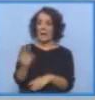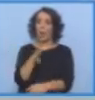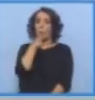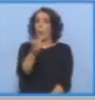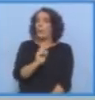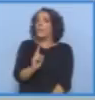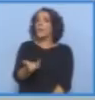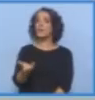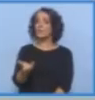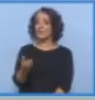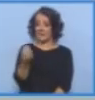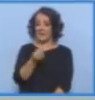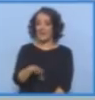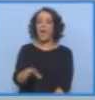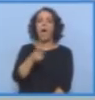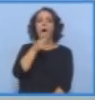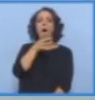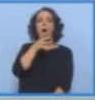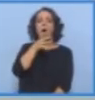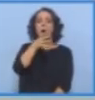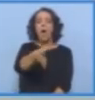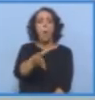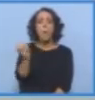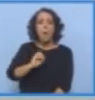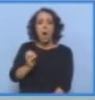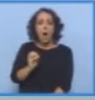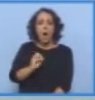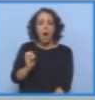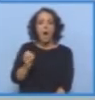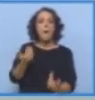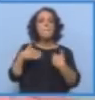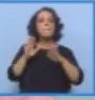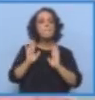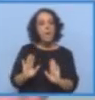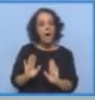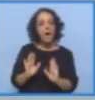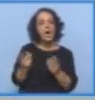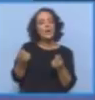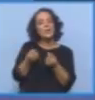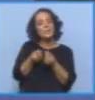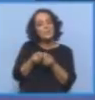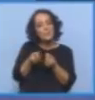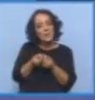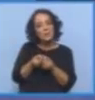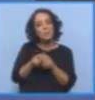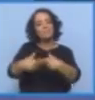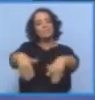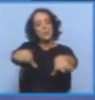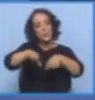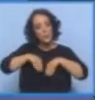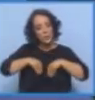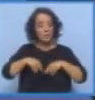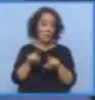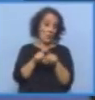muito importante. A criança não tem palavra, mas no sentido de estar junto no sentido de acolher, como aliás também